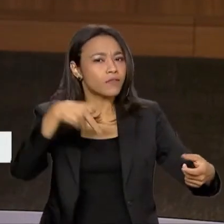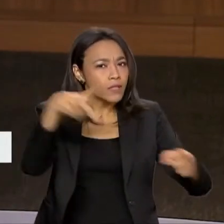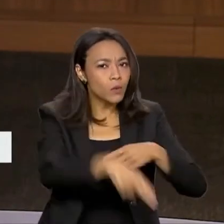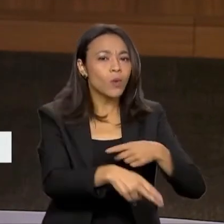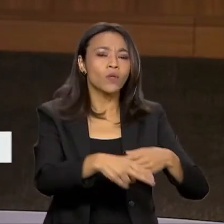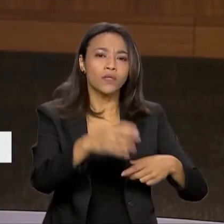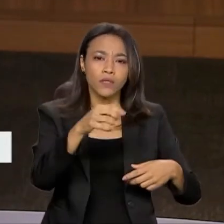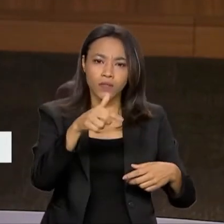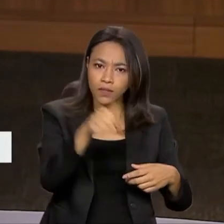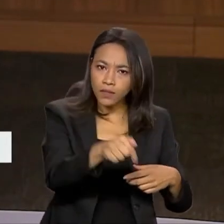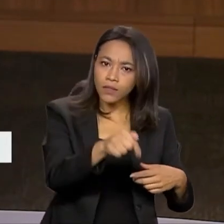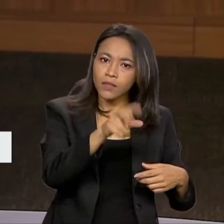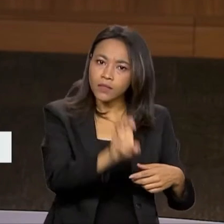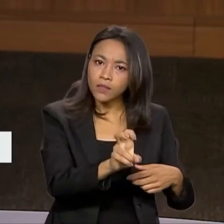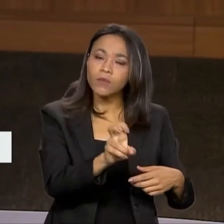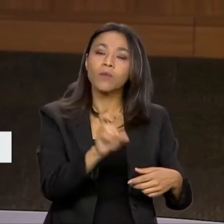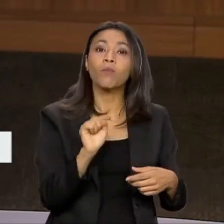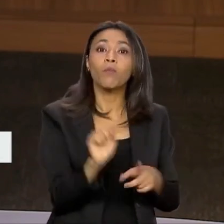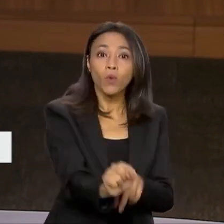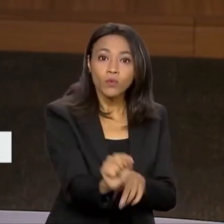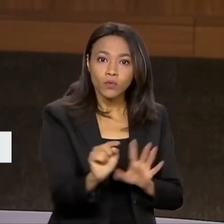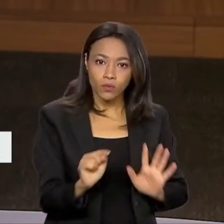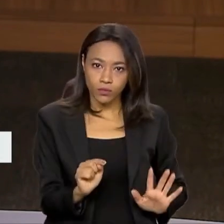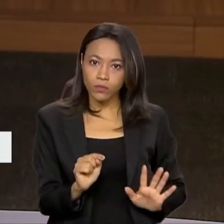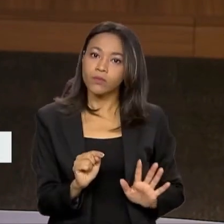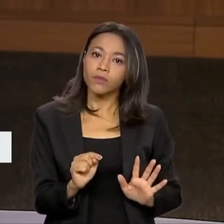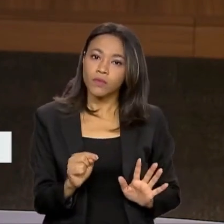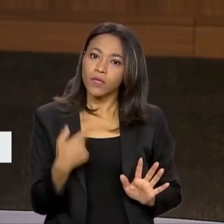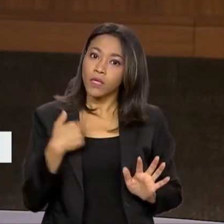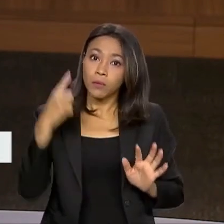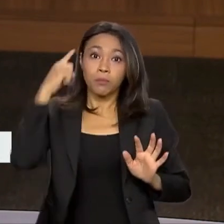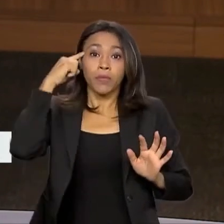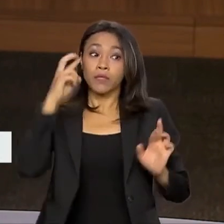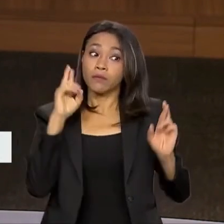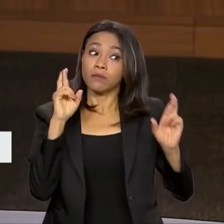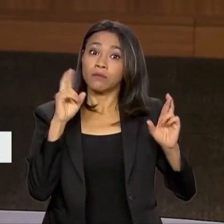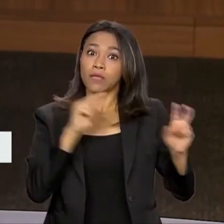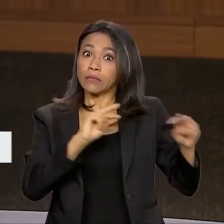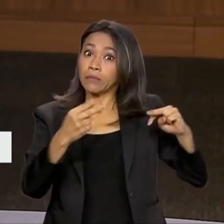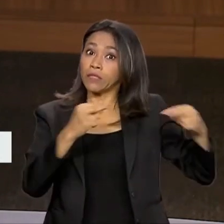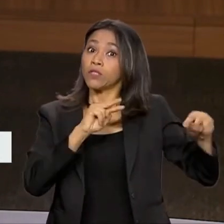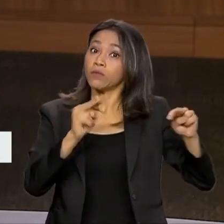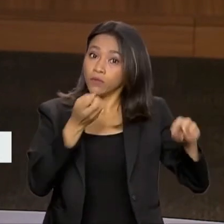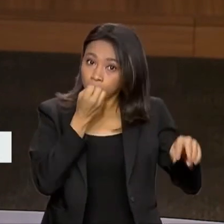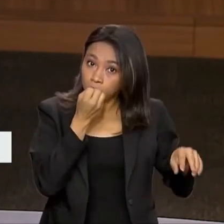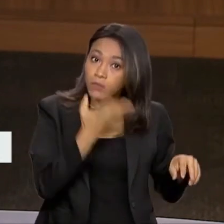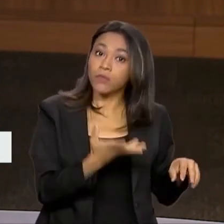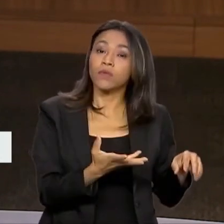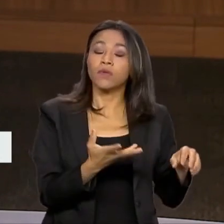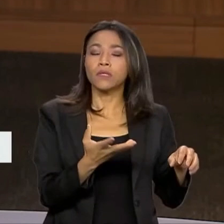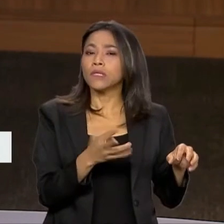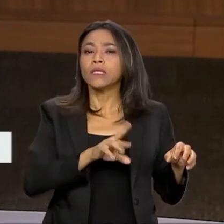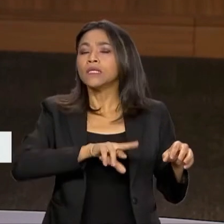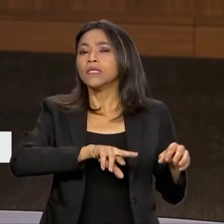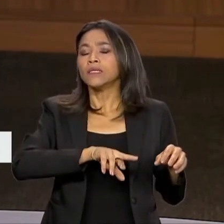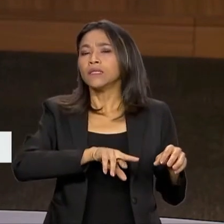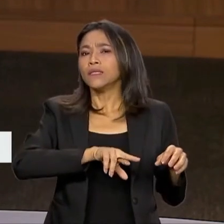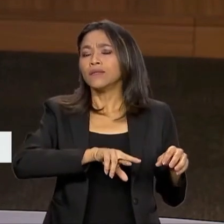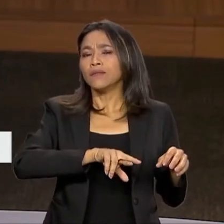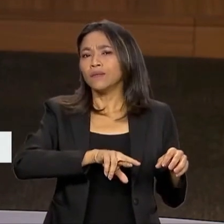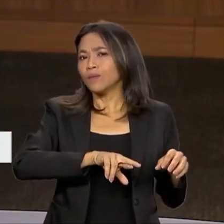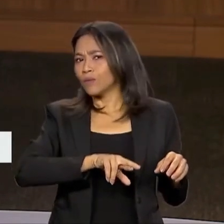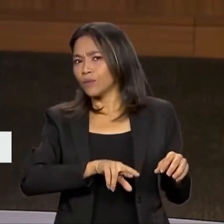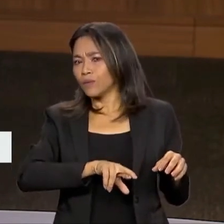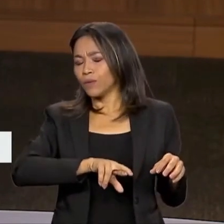75 pontos Ou seja eu penso que as perspectivas são muito boas não por não